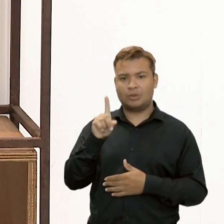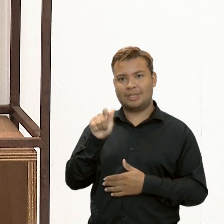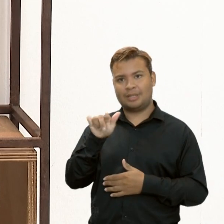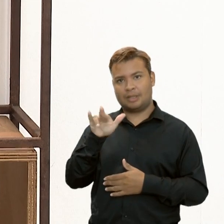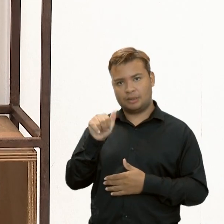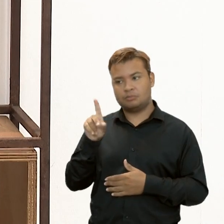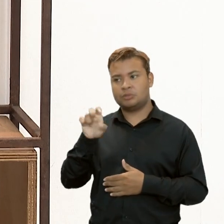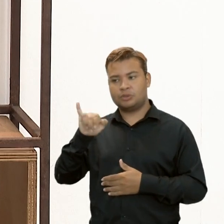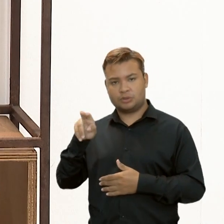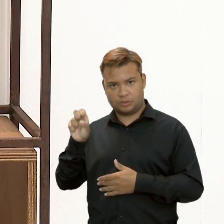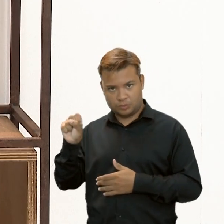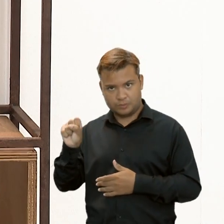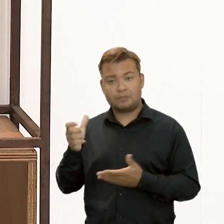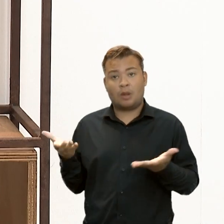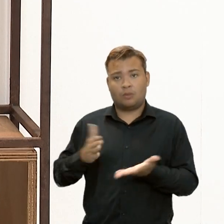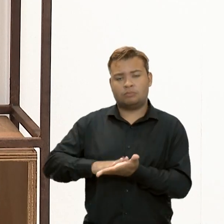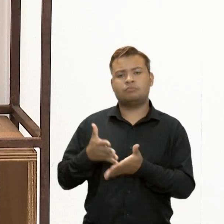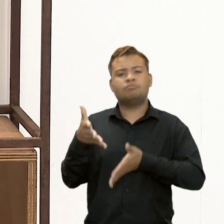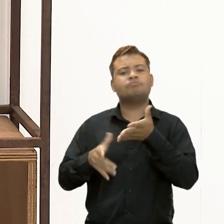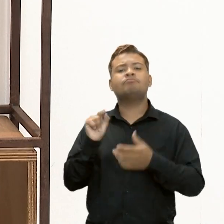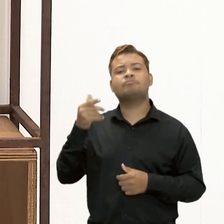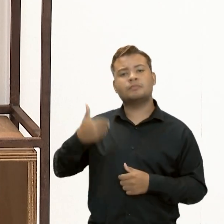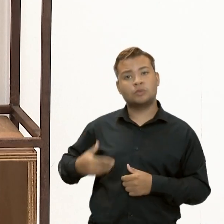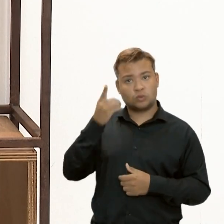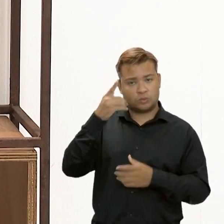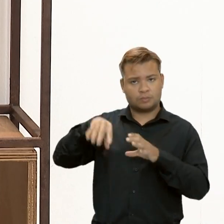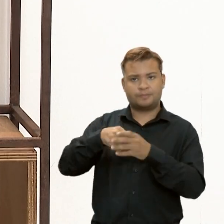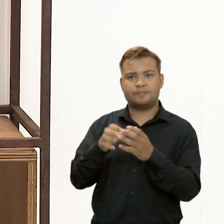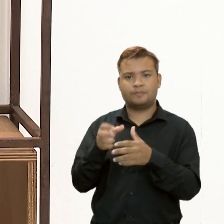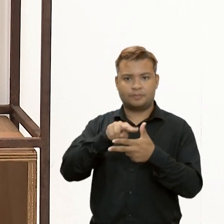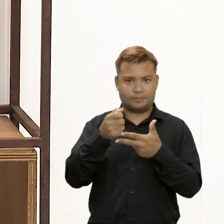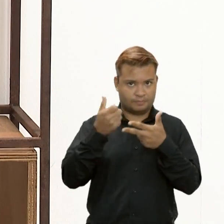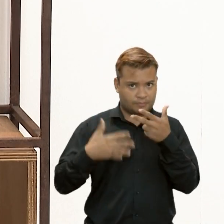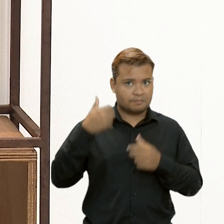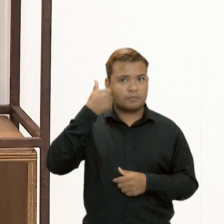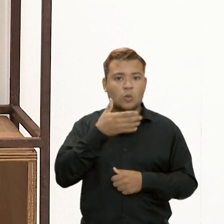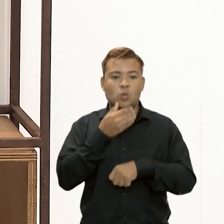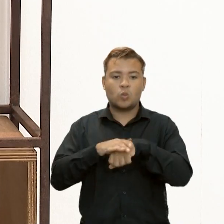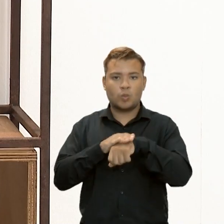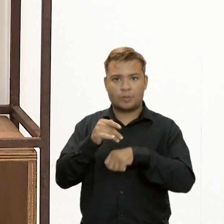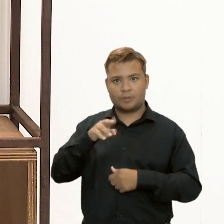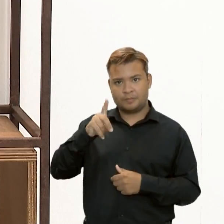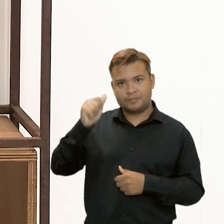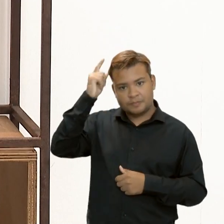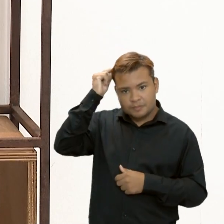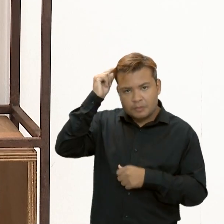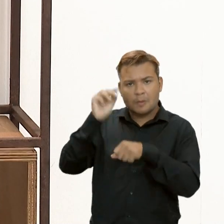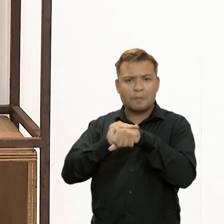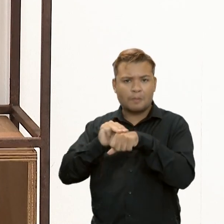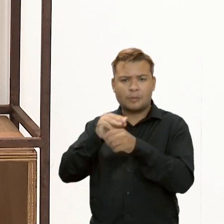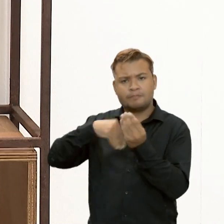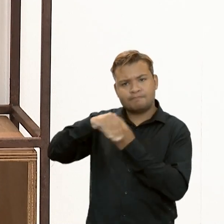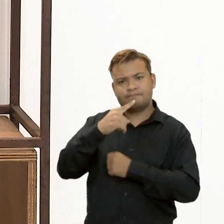Libras será feita pelo Diogo Marques, que é integrante do Labitave. Ele se descreve como um homem de pele parda, com cabelos castanhos,